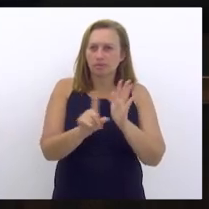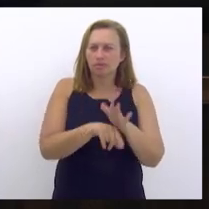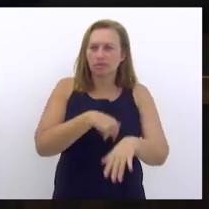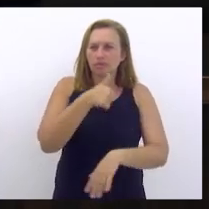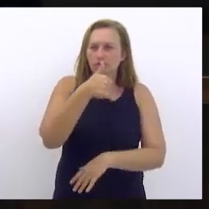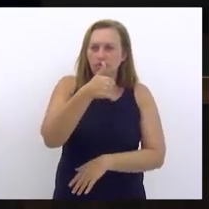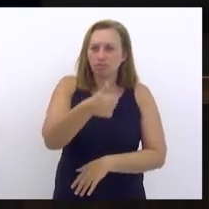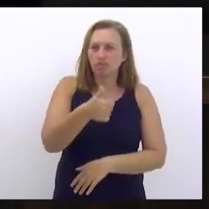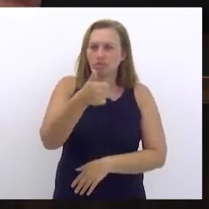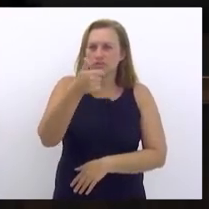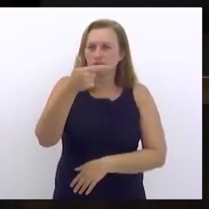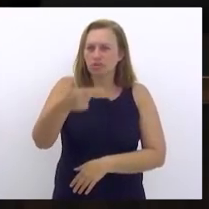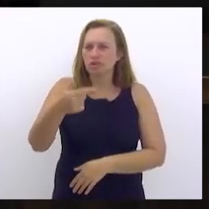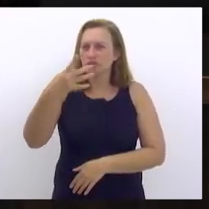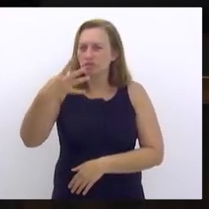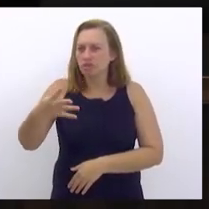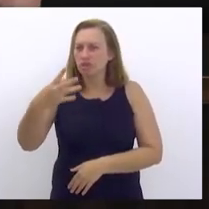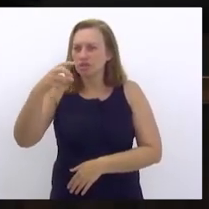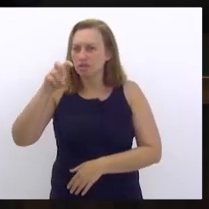número